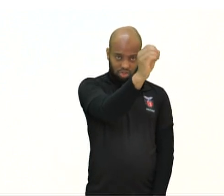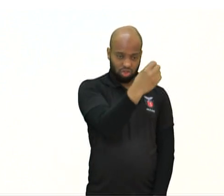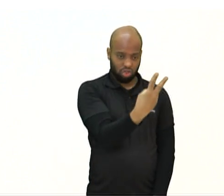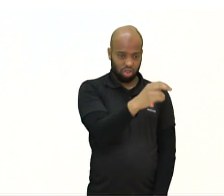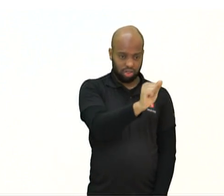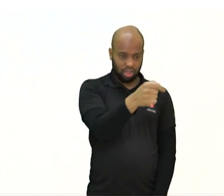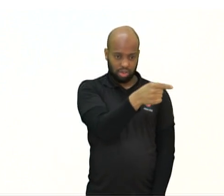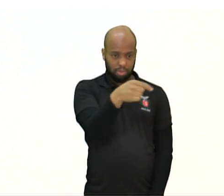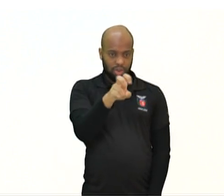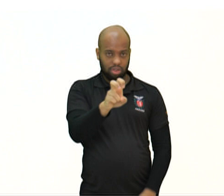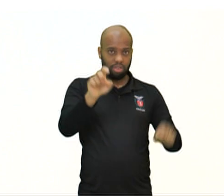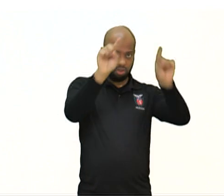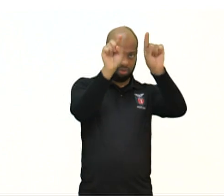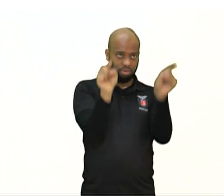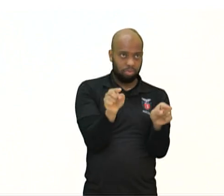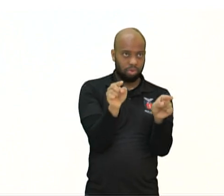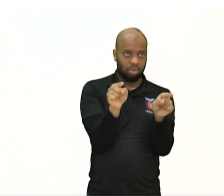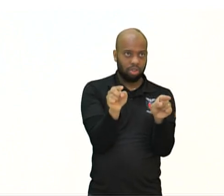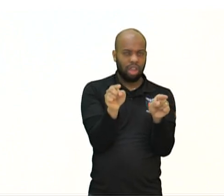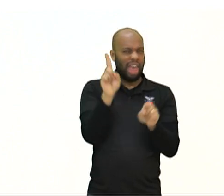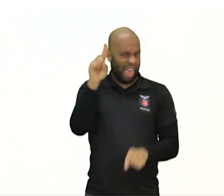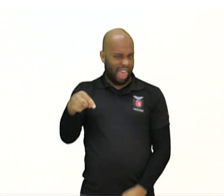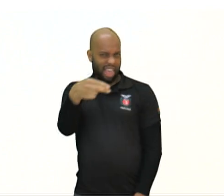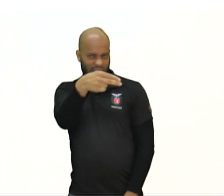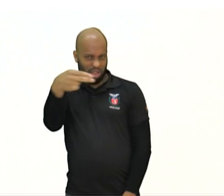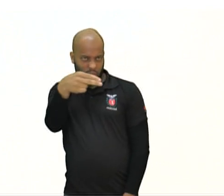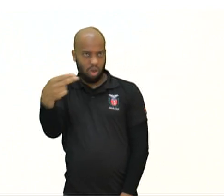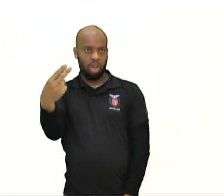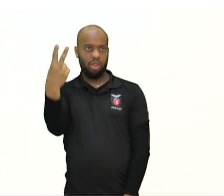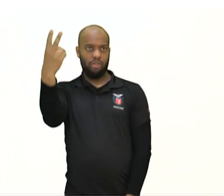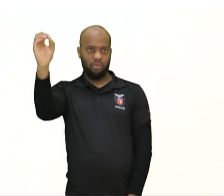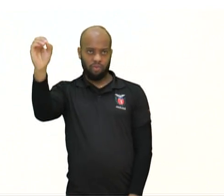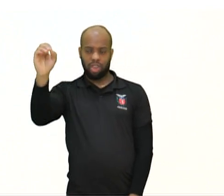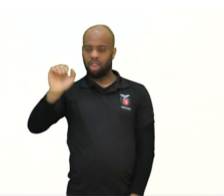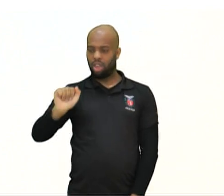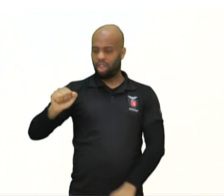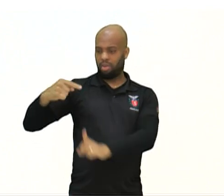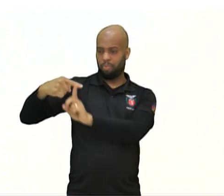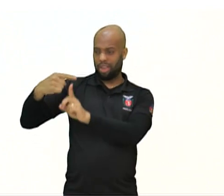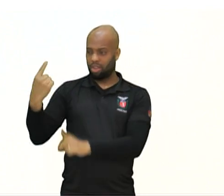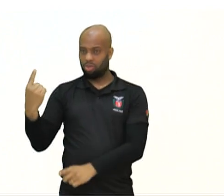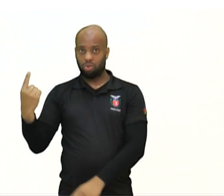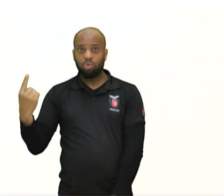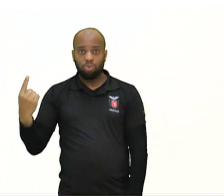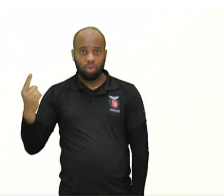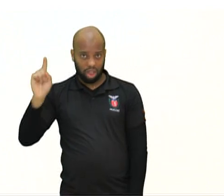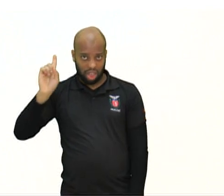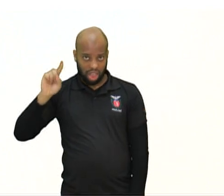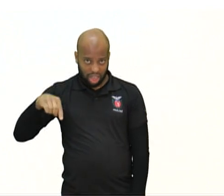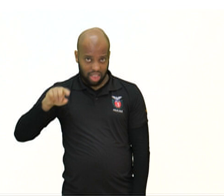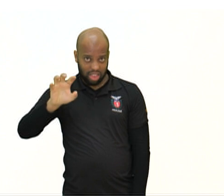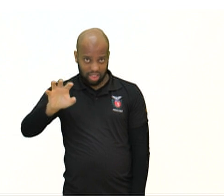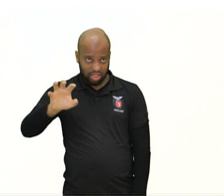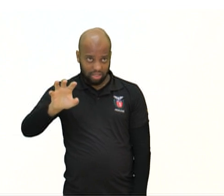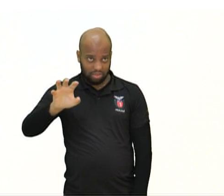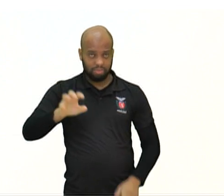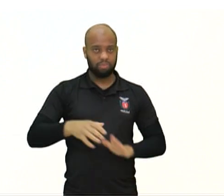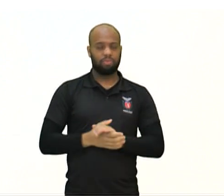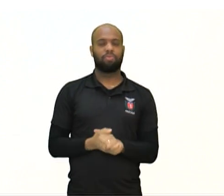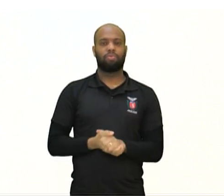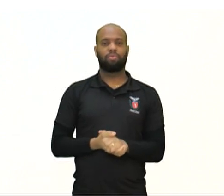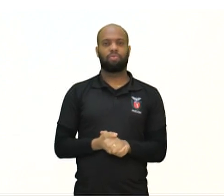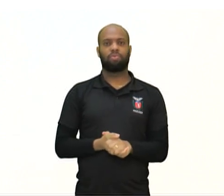2A menos 5 para ser igual ao binomial de 20 mais A, 20 sobre